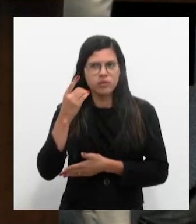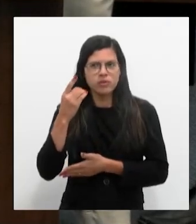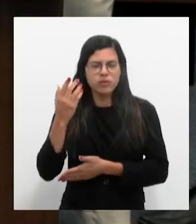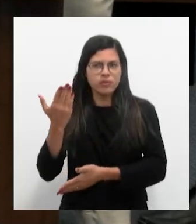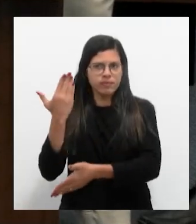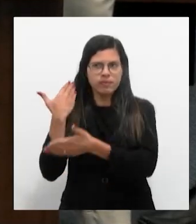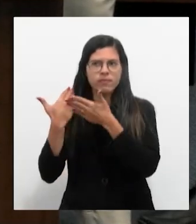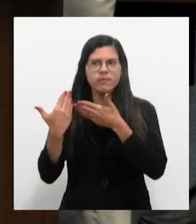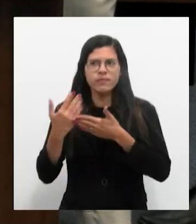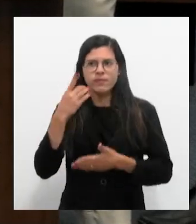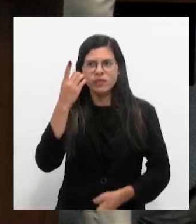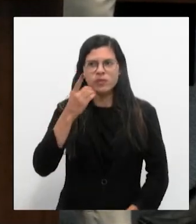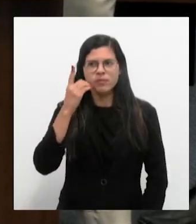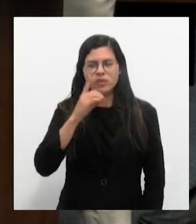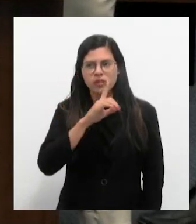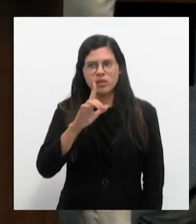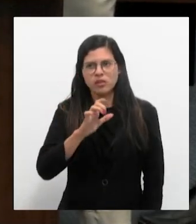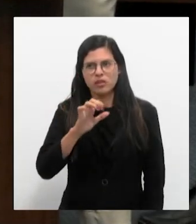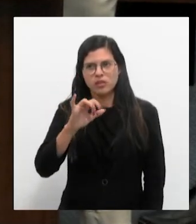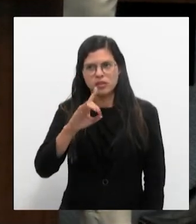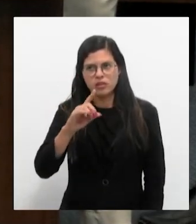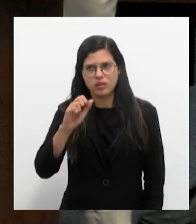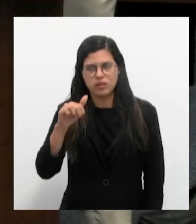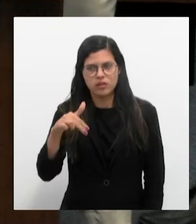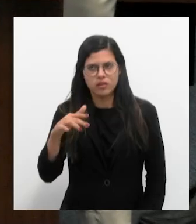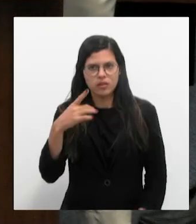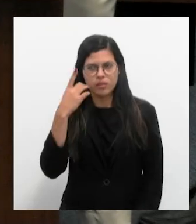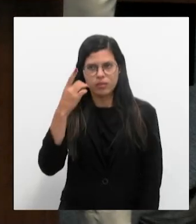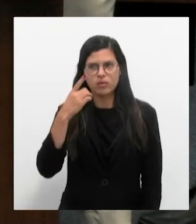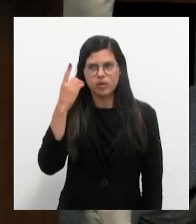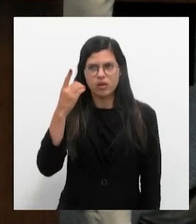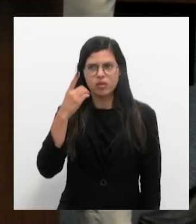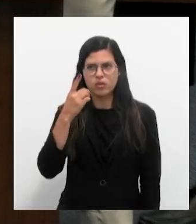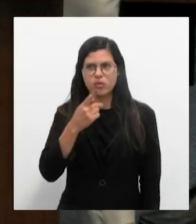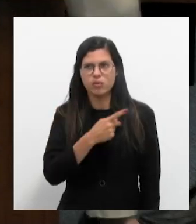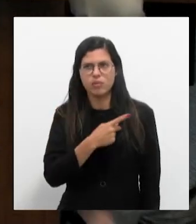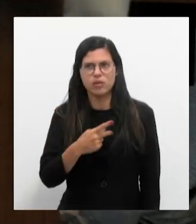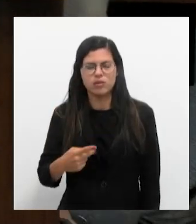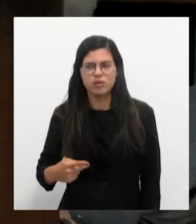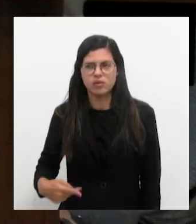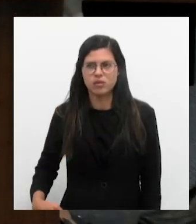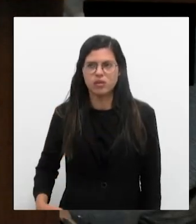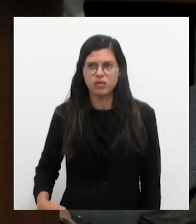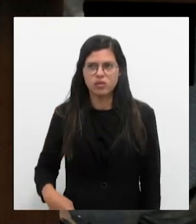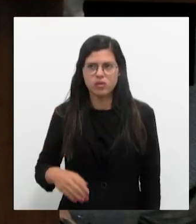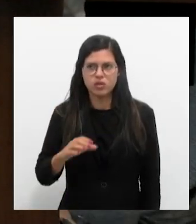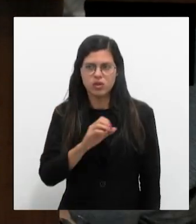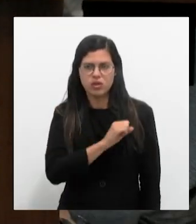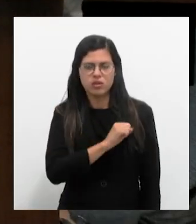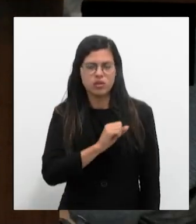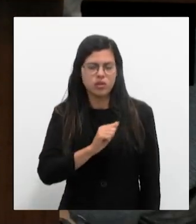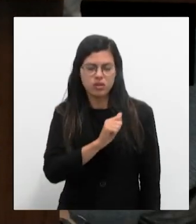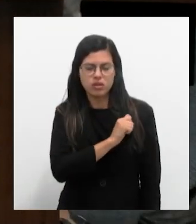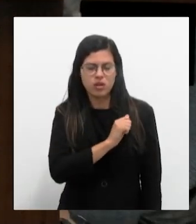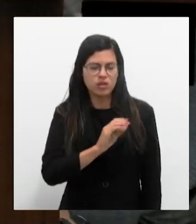a deputada Zeidan e o deputado, então, presidente André